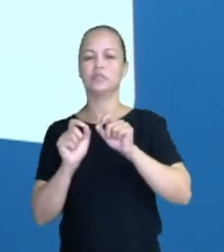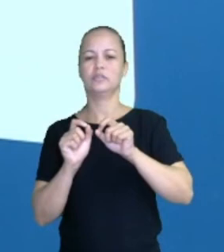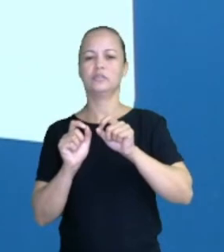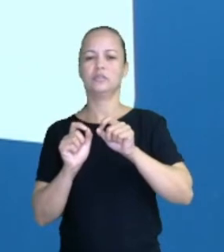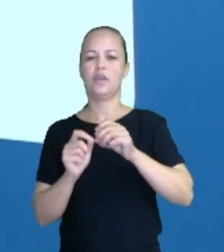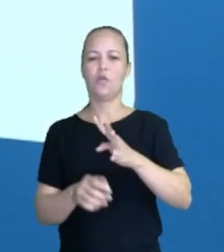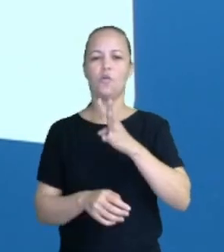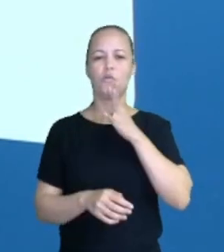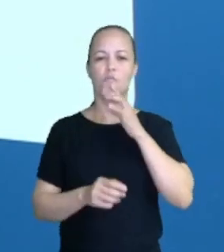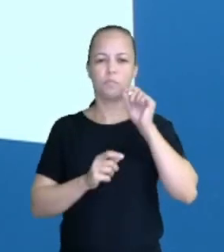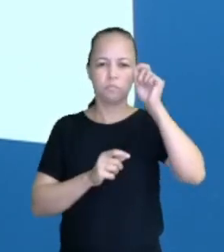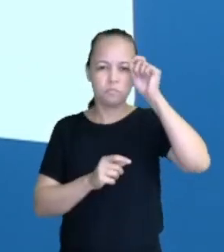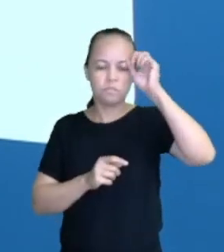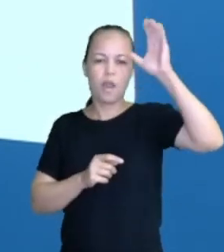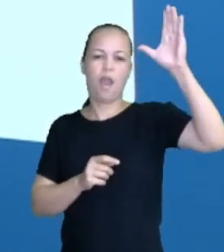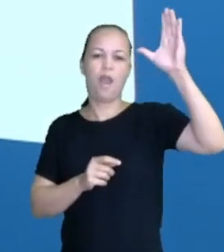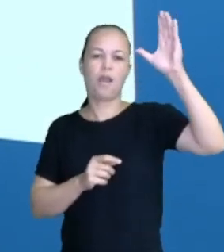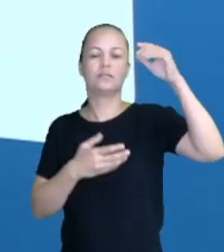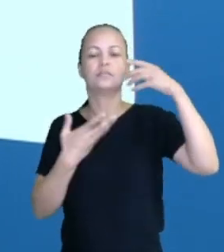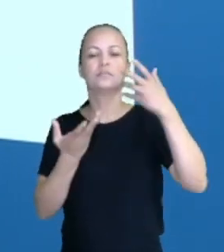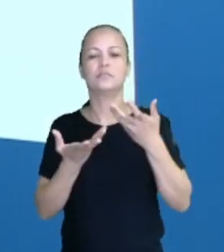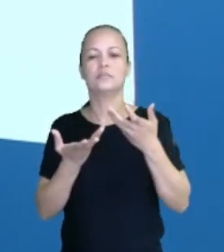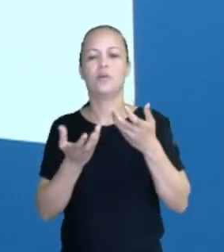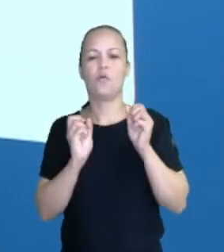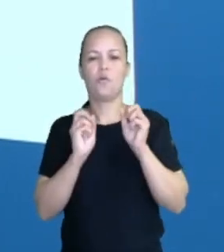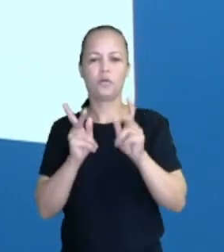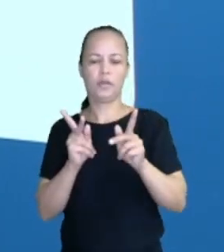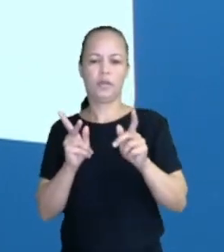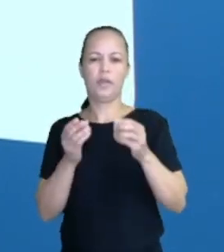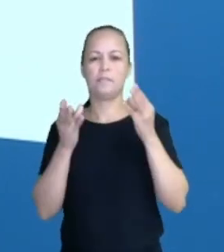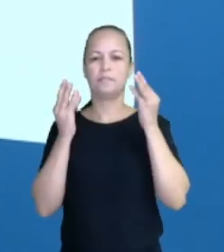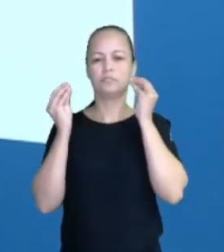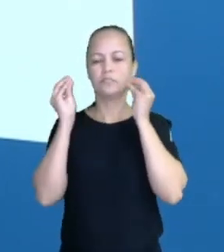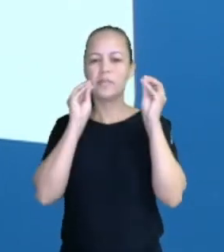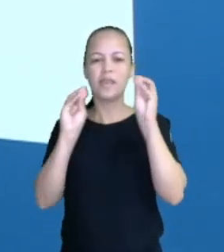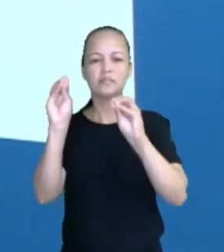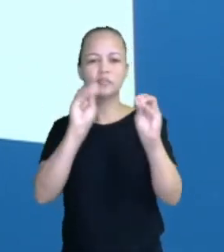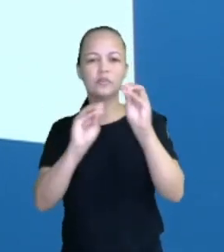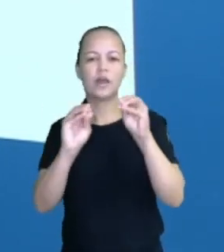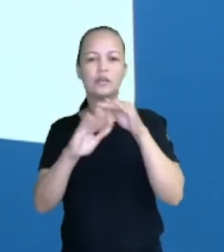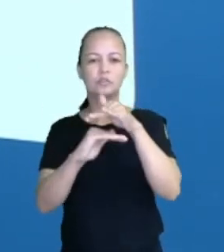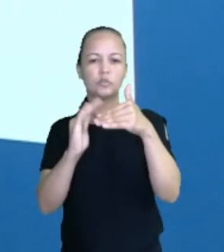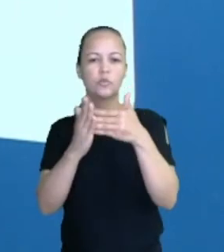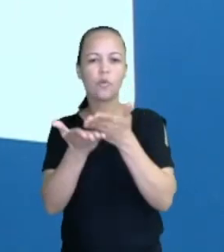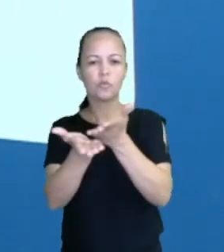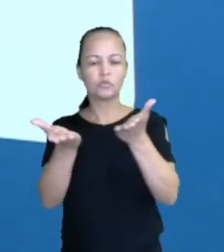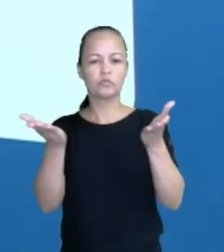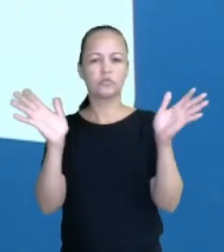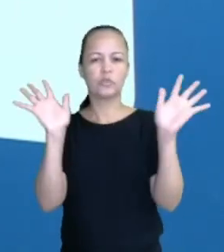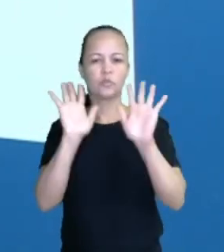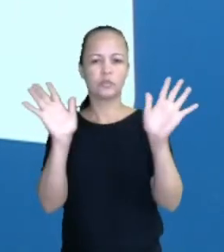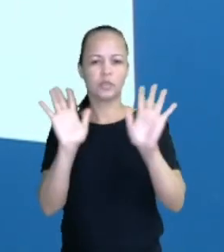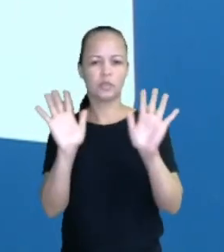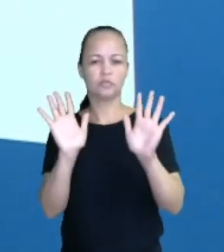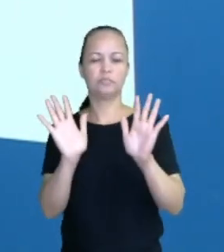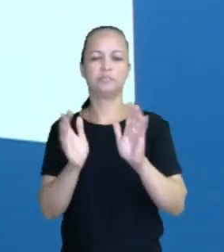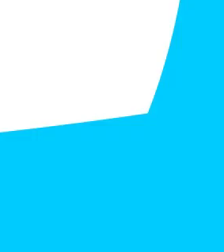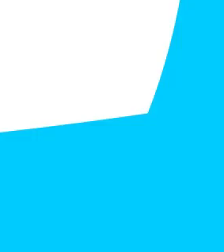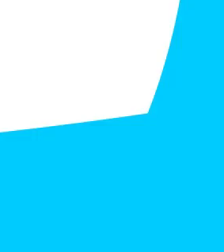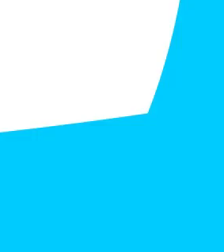de conhecimento, ok? Então, beijos a todos, fiquem com Deus e até a próxima.